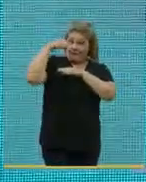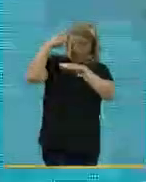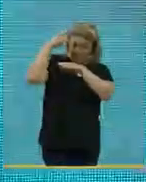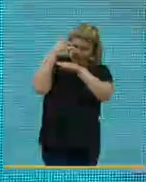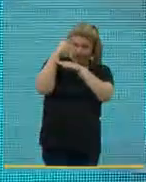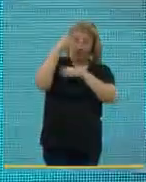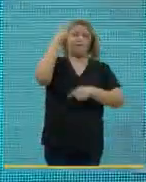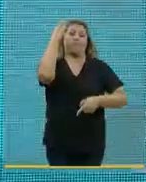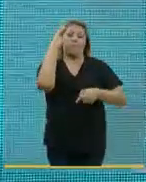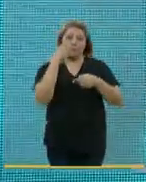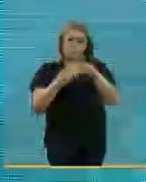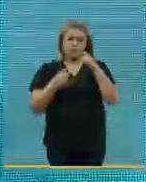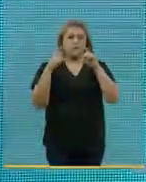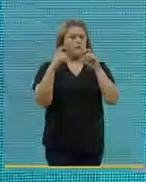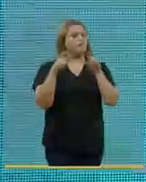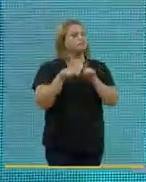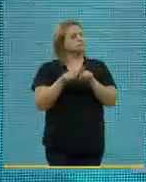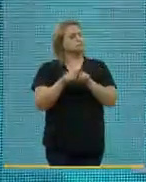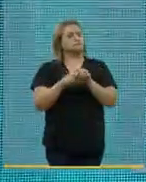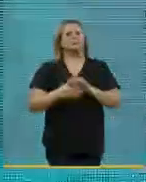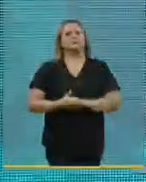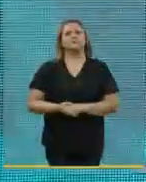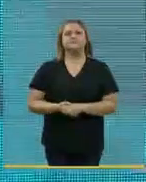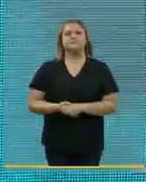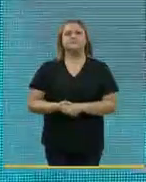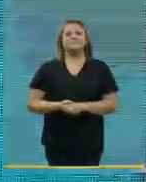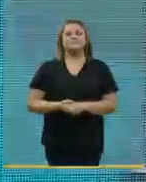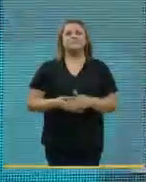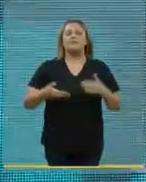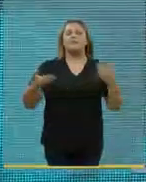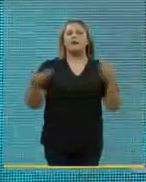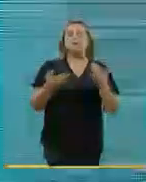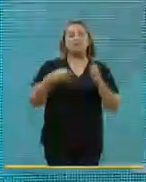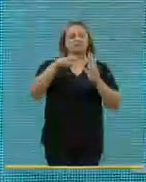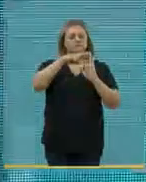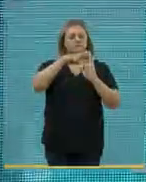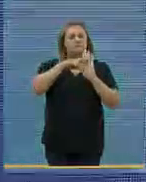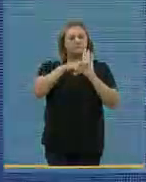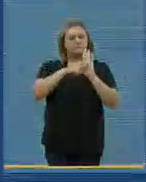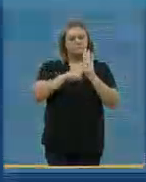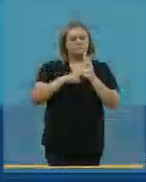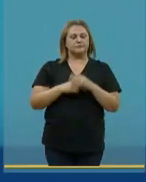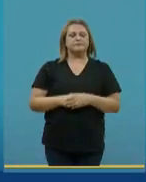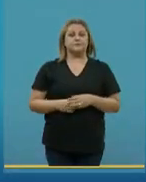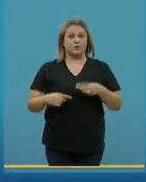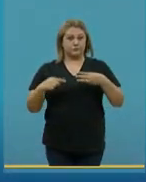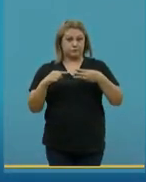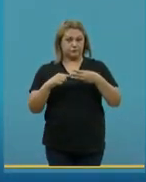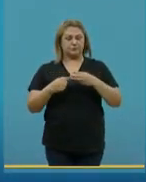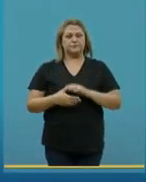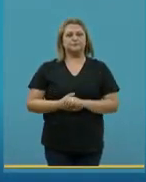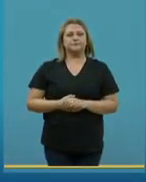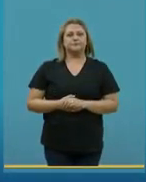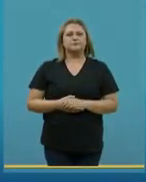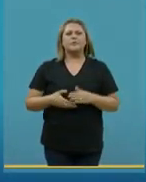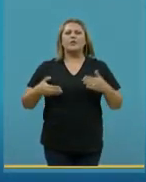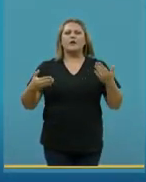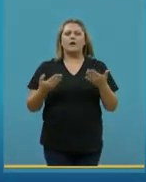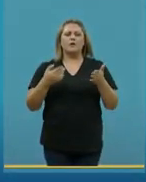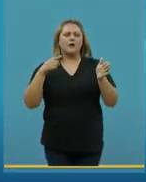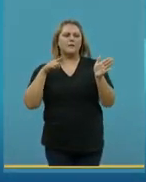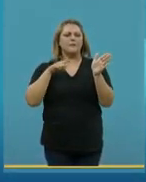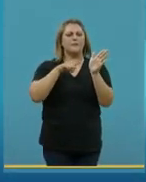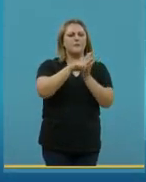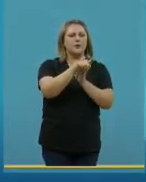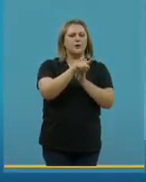celulares agora vamos às regras deste terceiro bloco neste bloco as perguntas serão feitas por